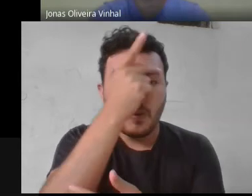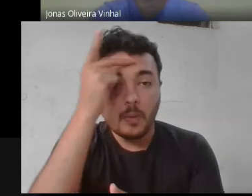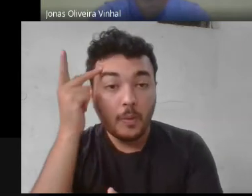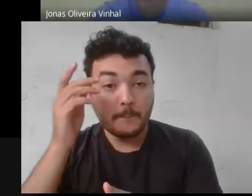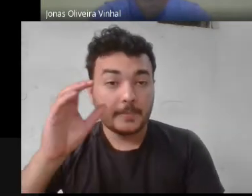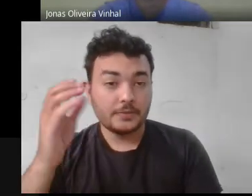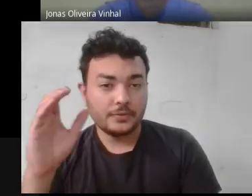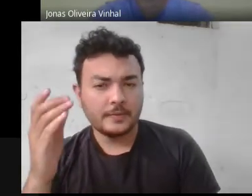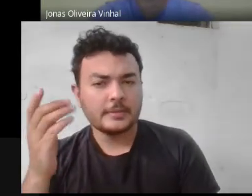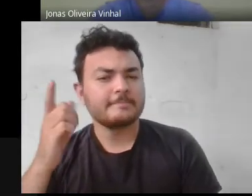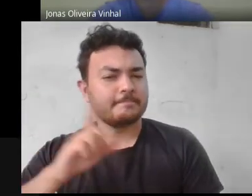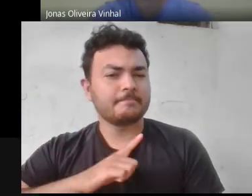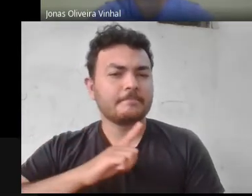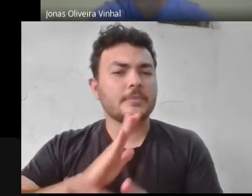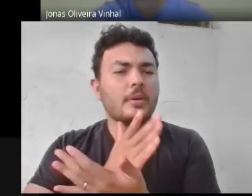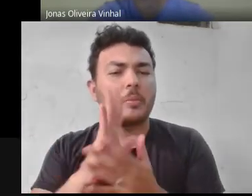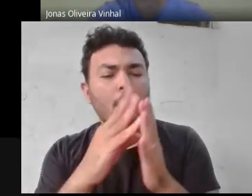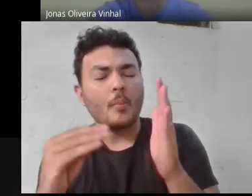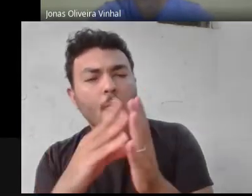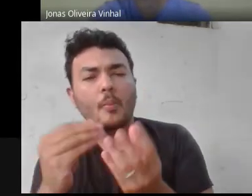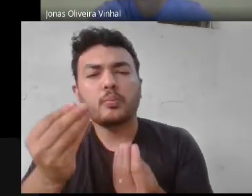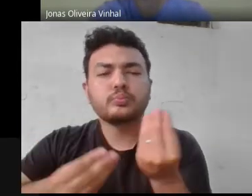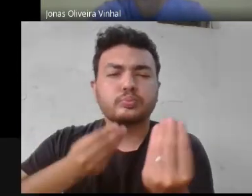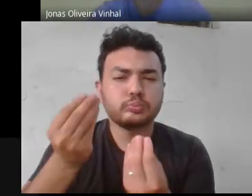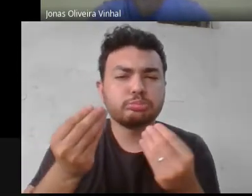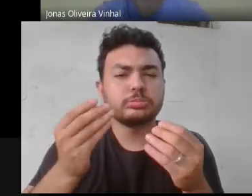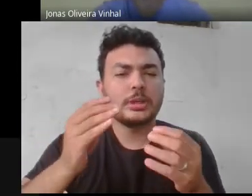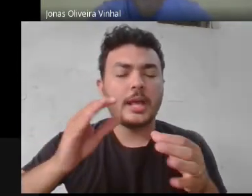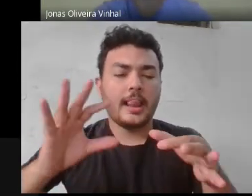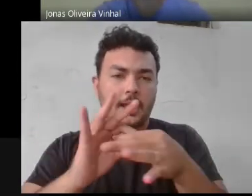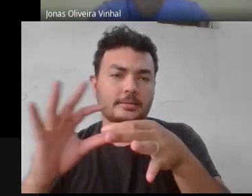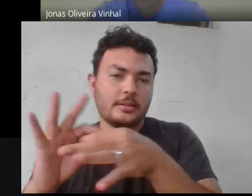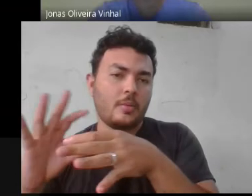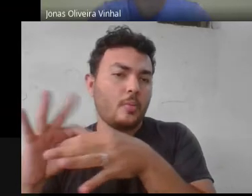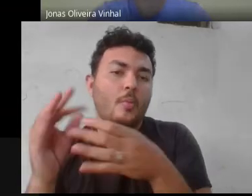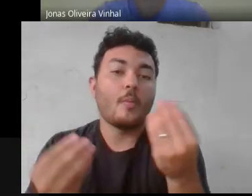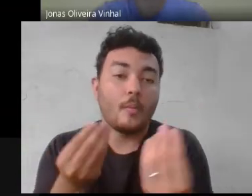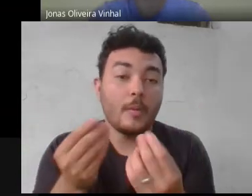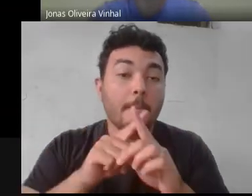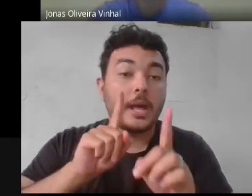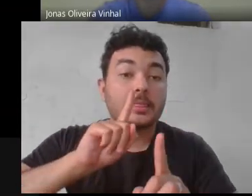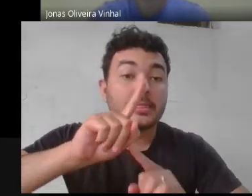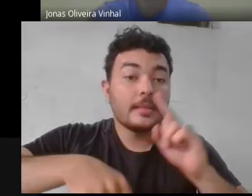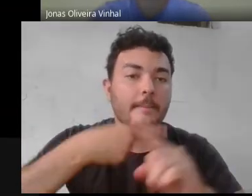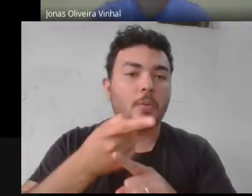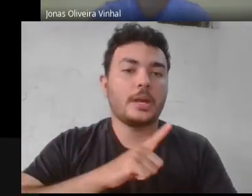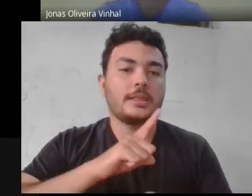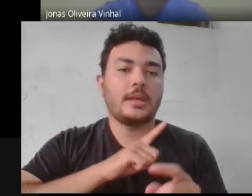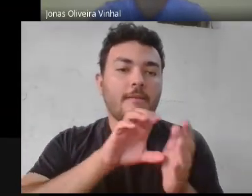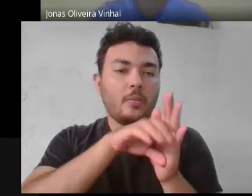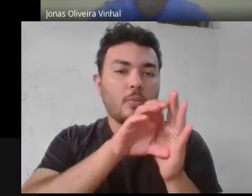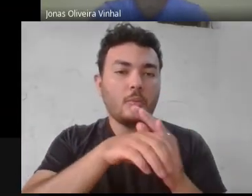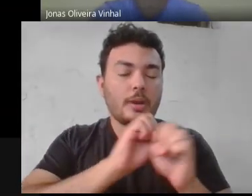de como ocorria a formação das ligações químicas, né, mas a partir desse conceito de surgimento de orbitais, a definição